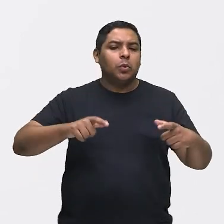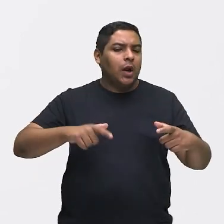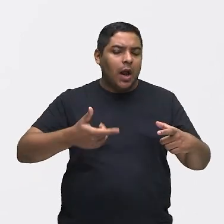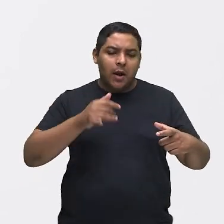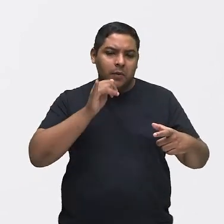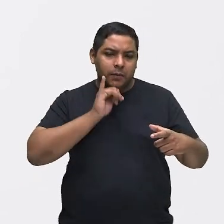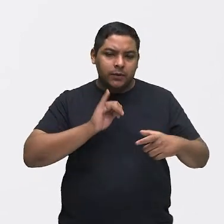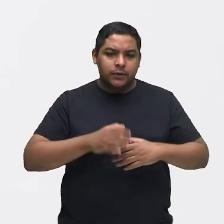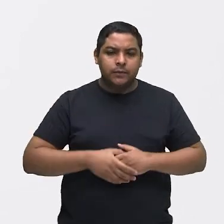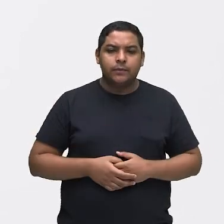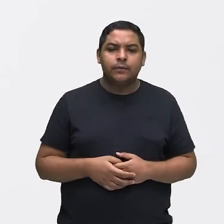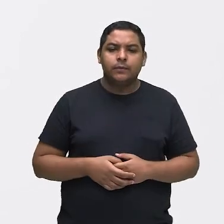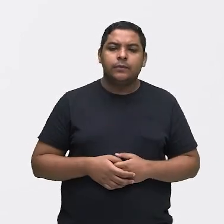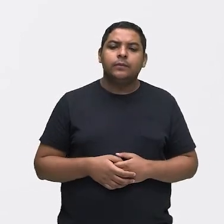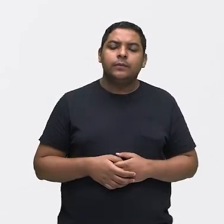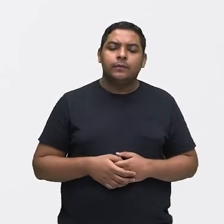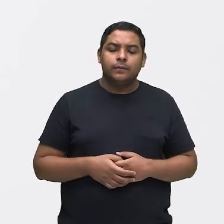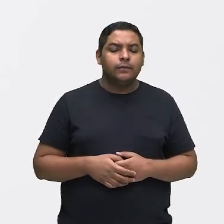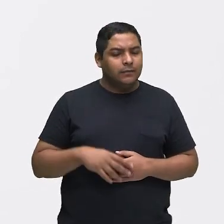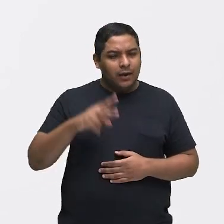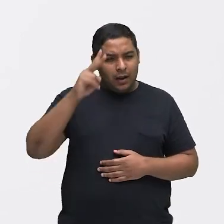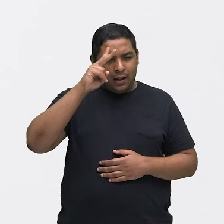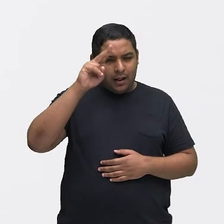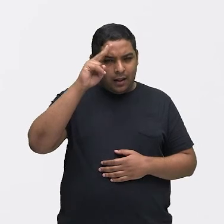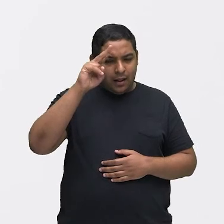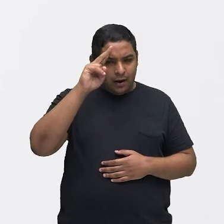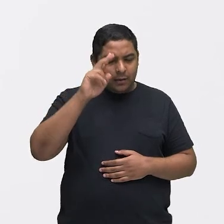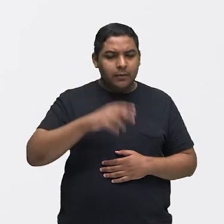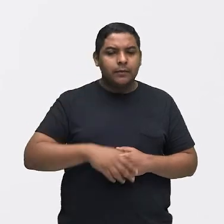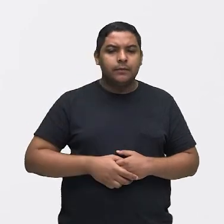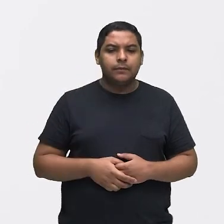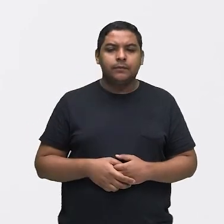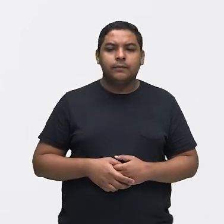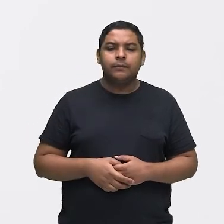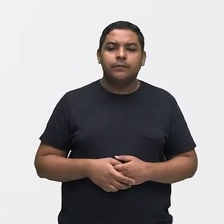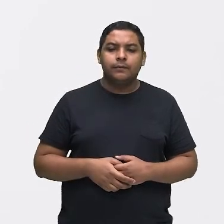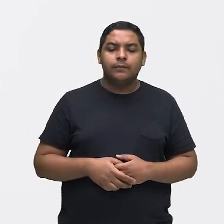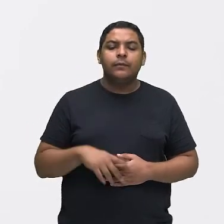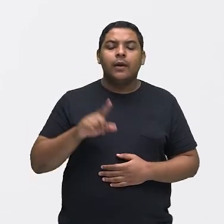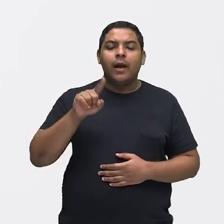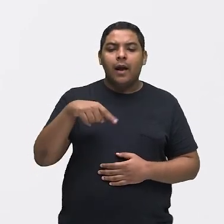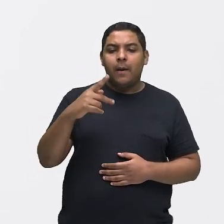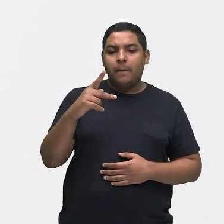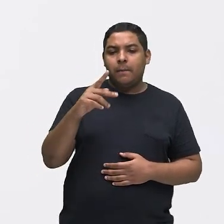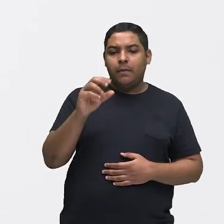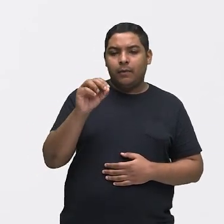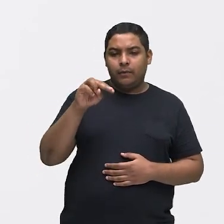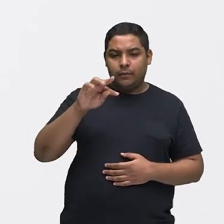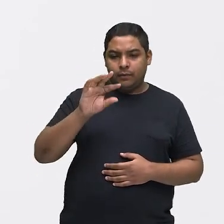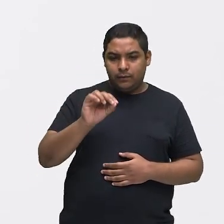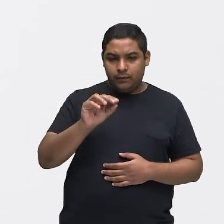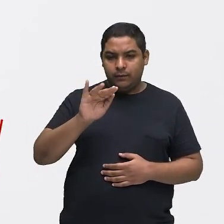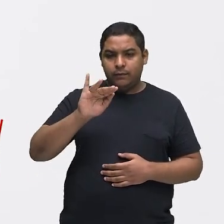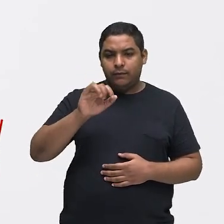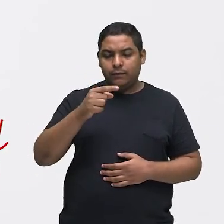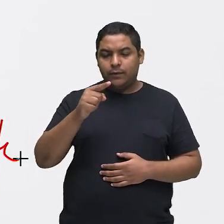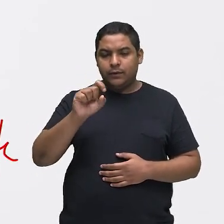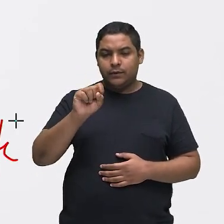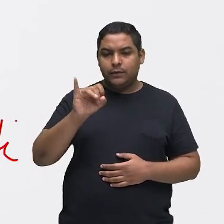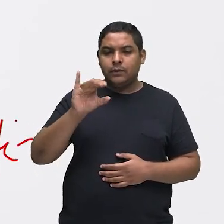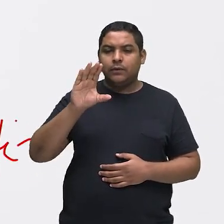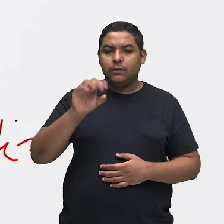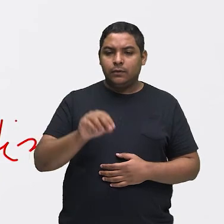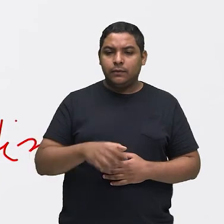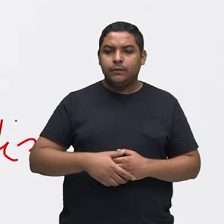aqui seria, lembra da bolinha de gude? Seria o ponto físico, tá? Ponto